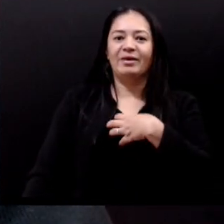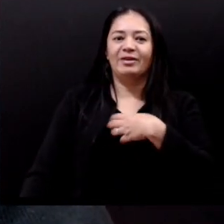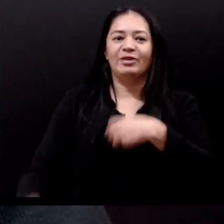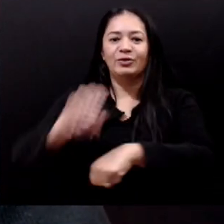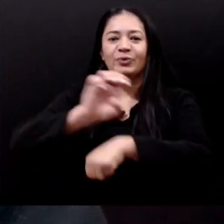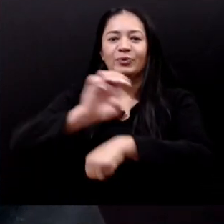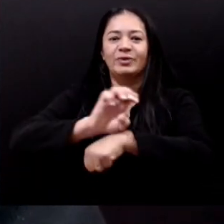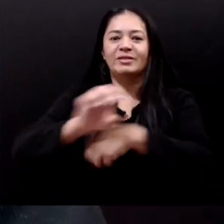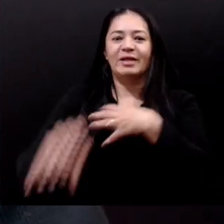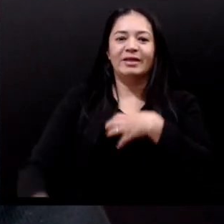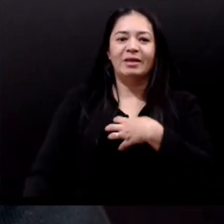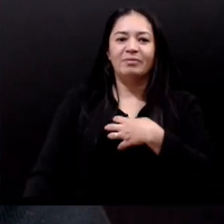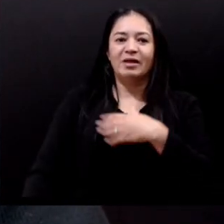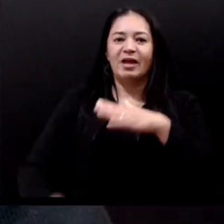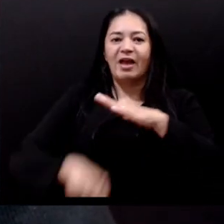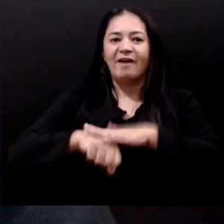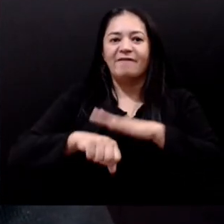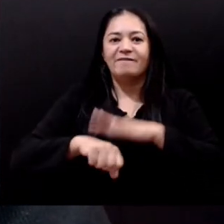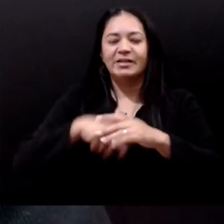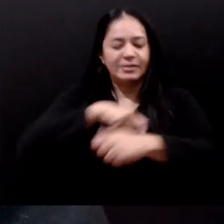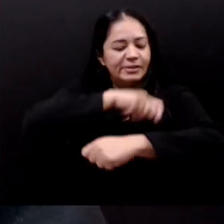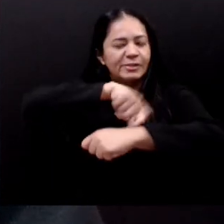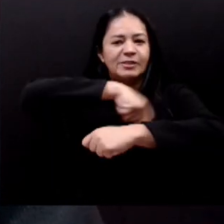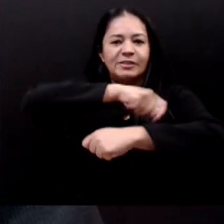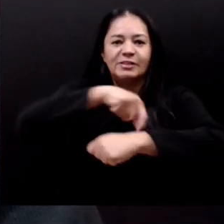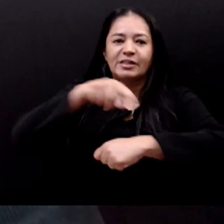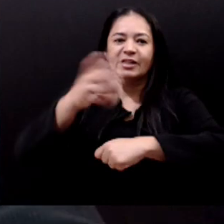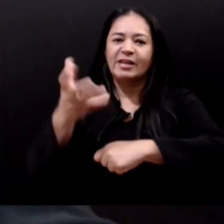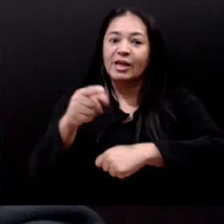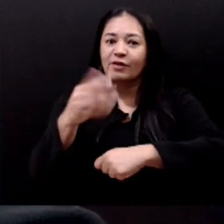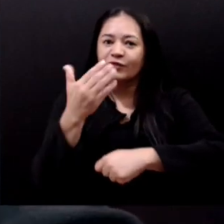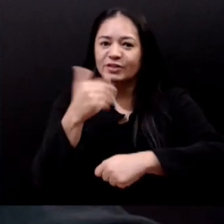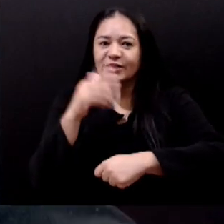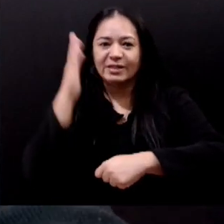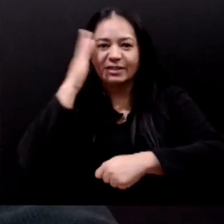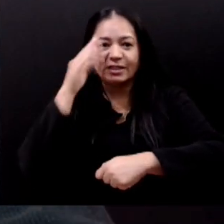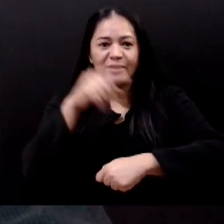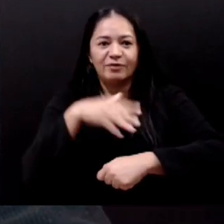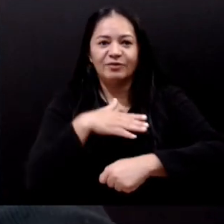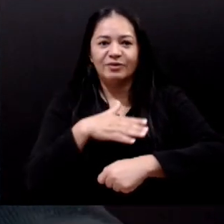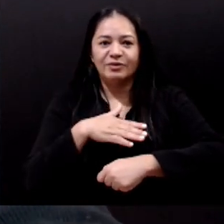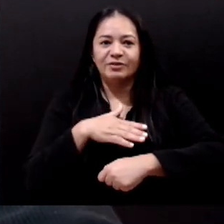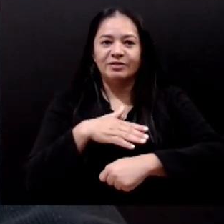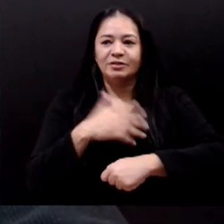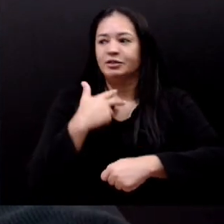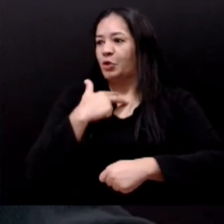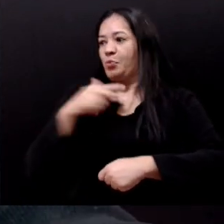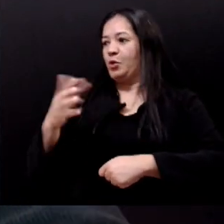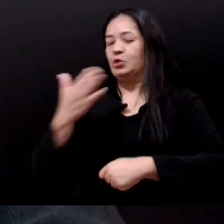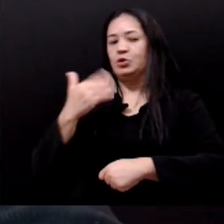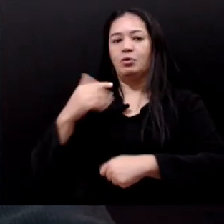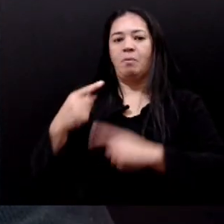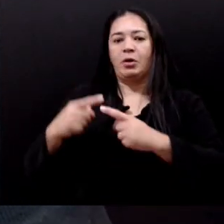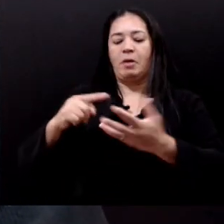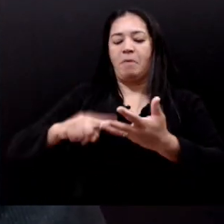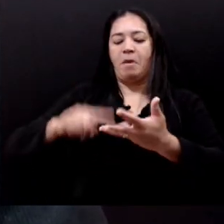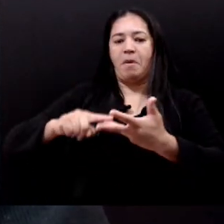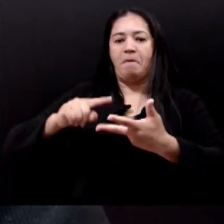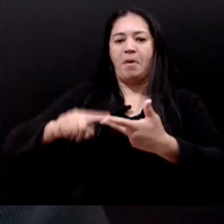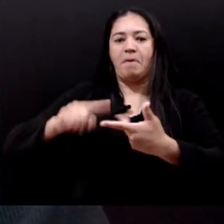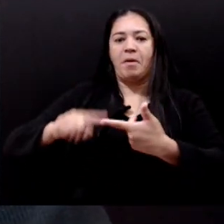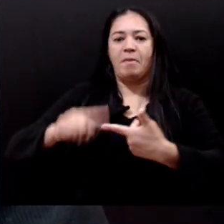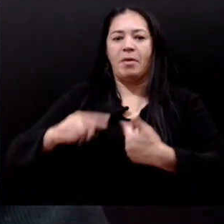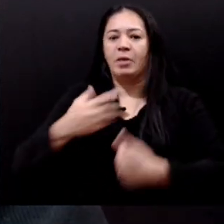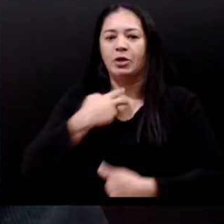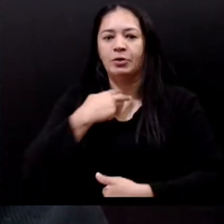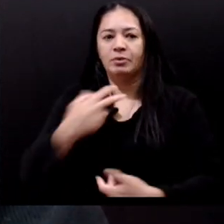comida típica mesmo que ele quer que você coma, ele sabe, né, que você gosta, fala: "Não posso comer isso, porque isso tem glúten, isso, tem aquilo, tem aquilo".